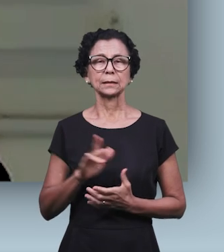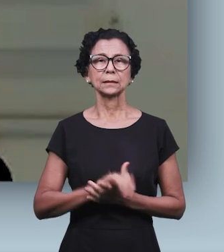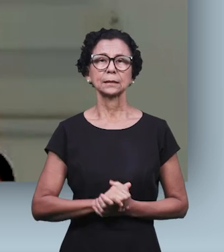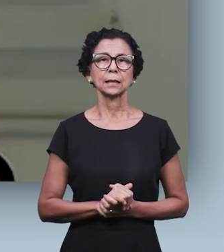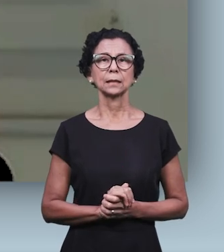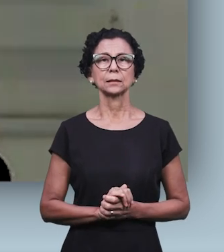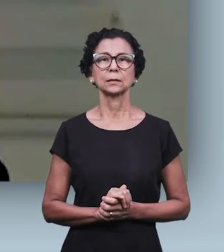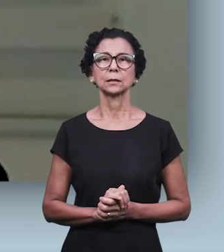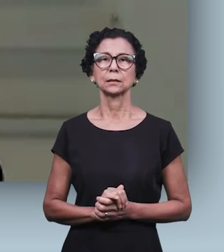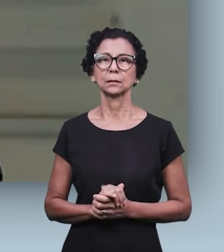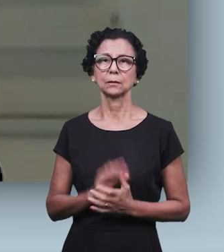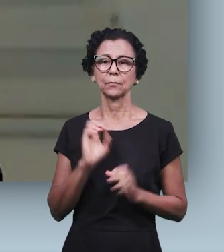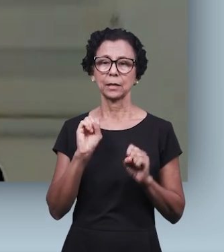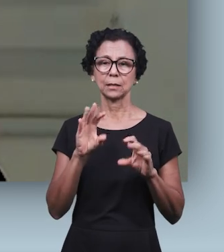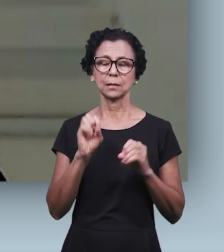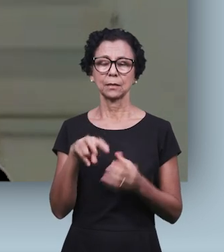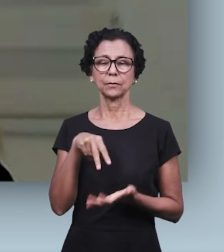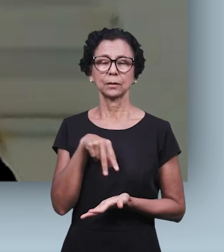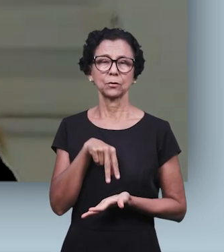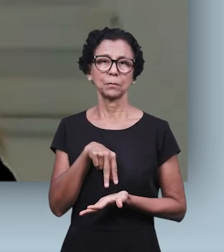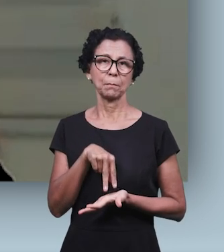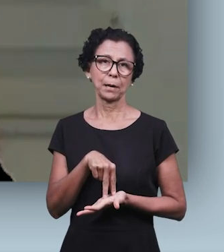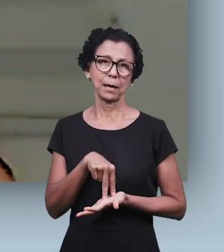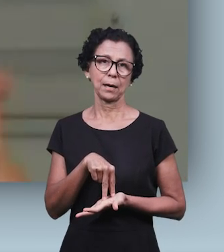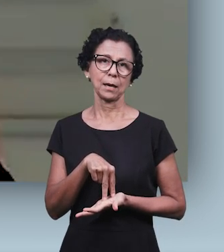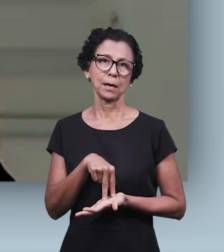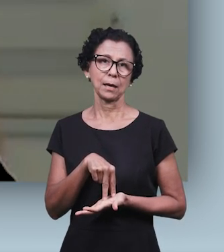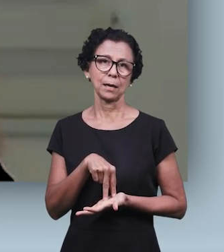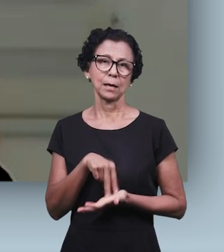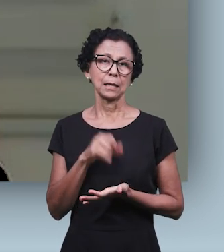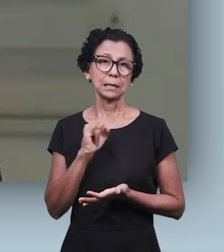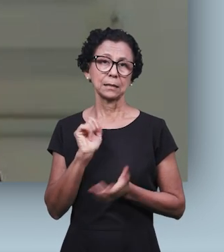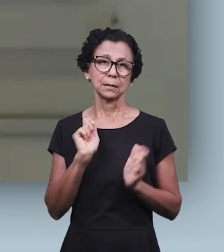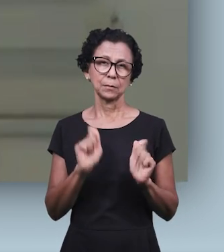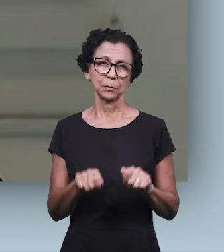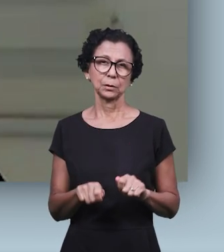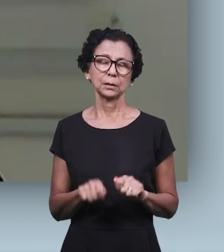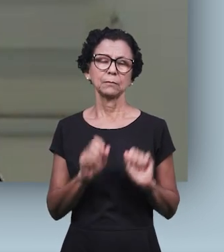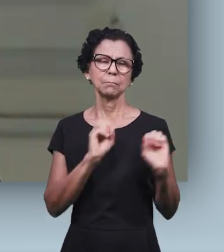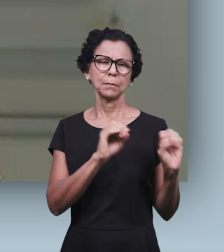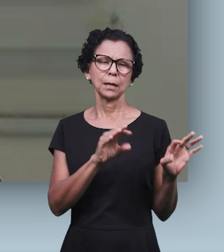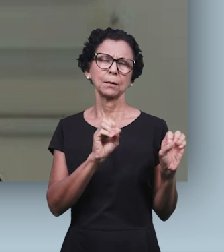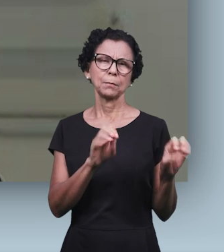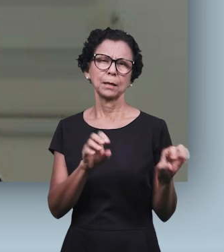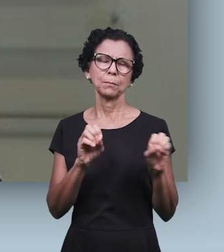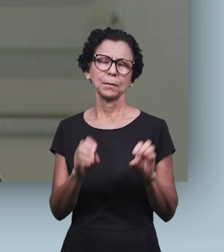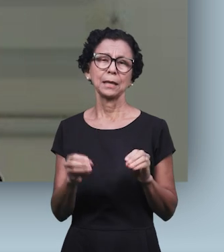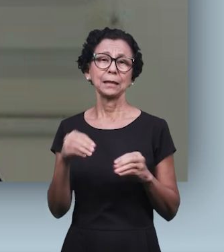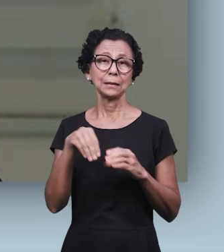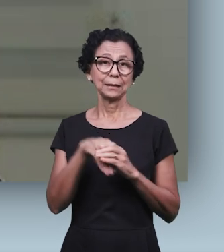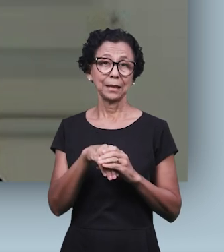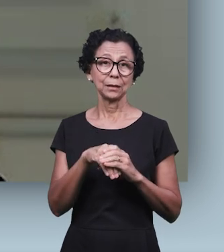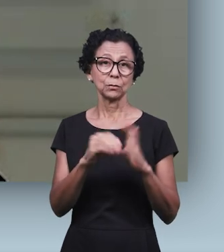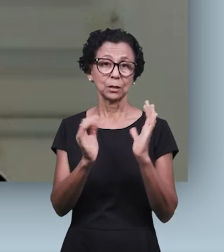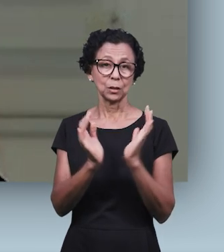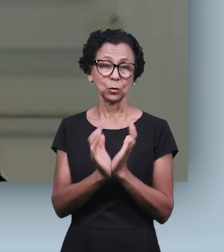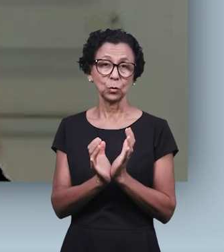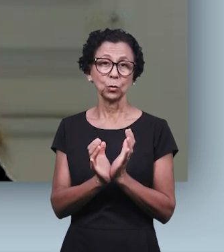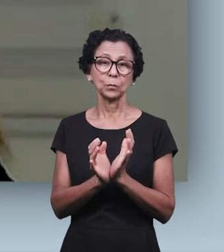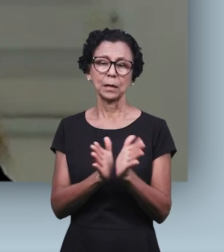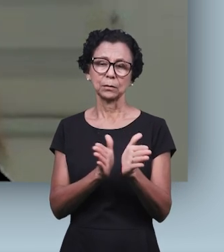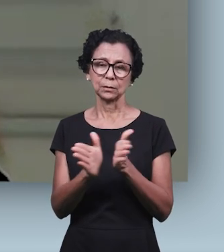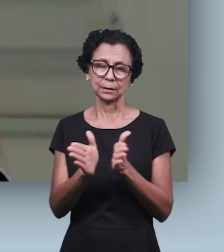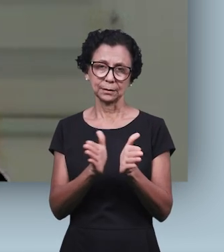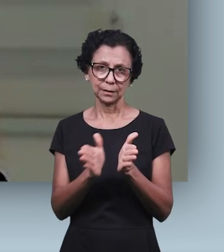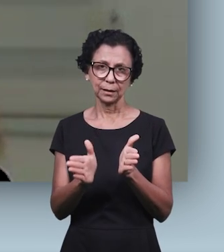vai ficar de pé, se possível, e ela vai ministrar a aula. Se tiver uma criança da acessibilidade nessa classe,